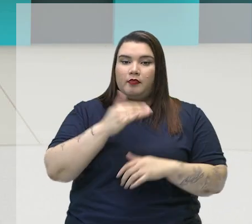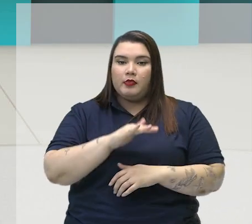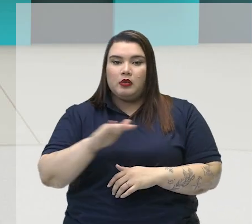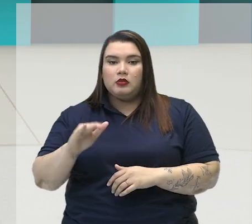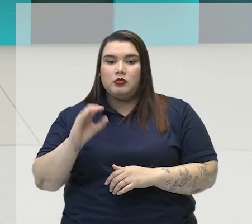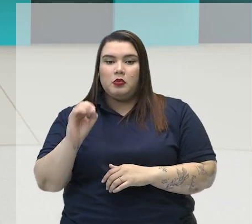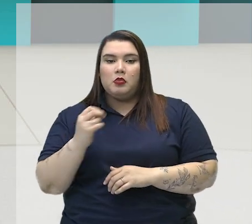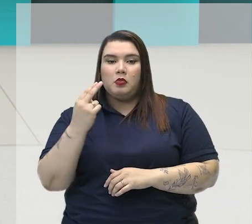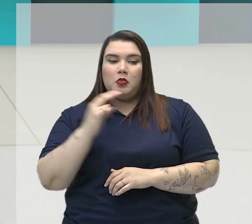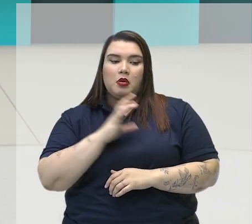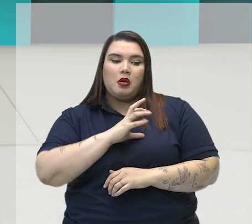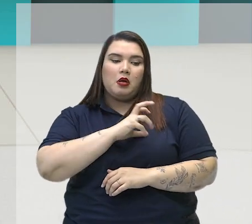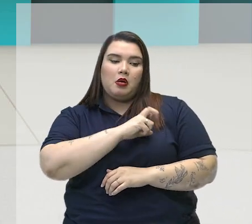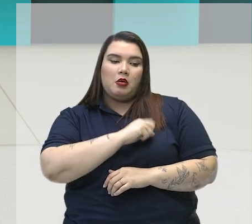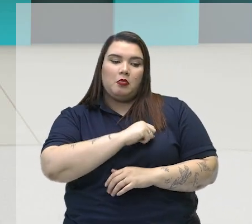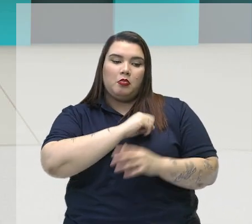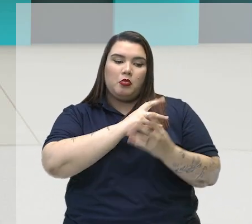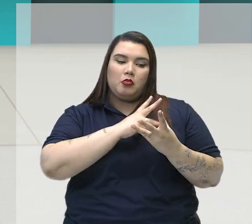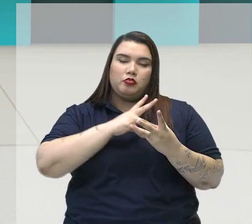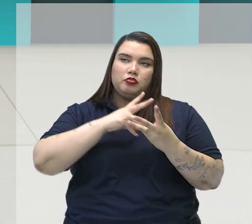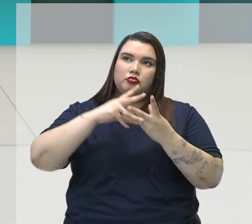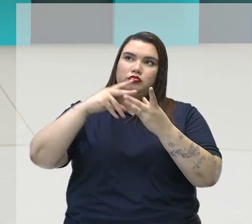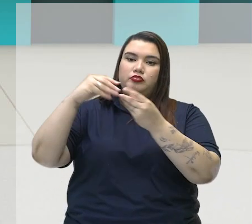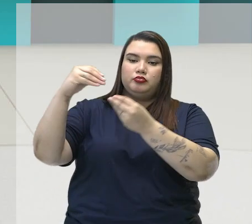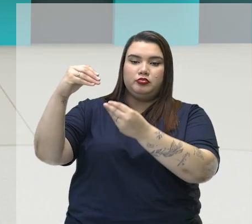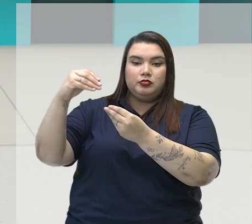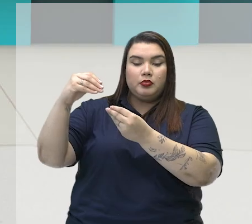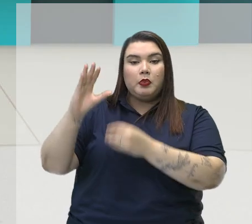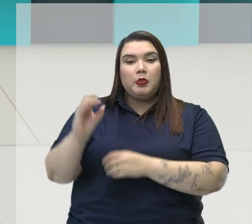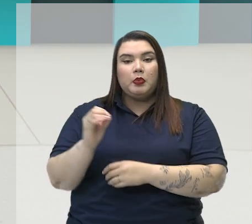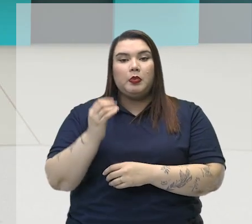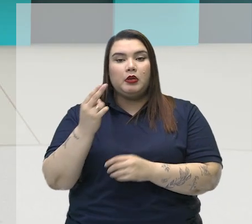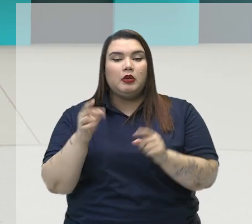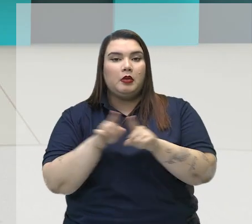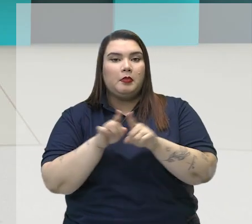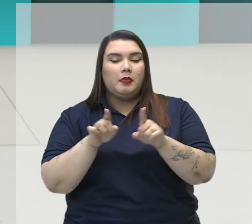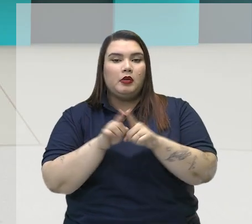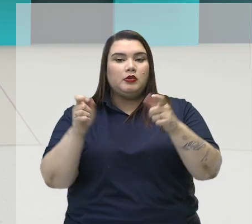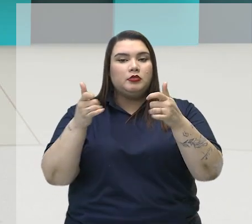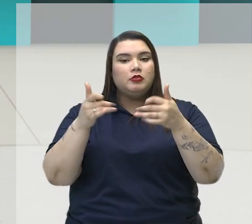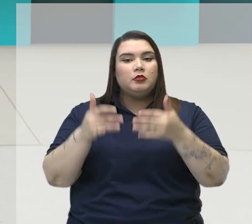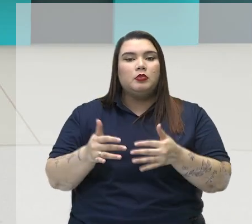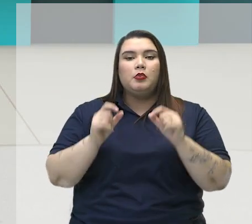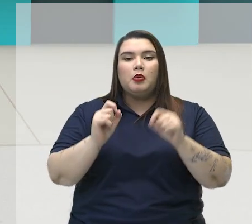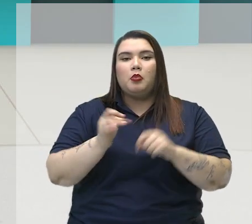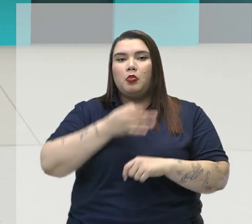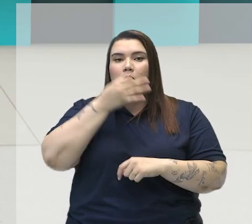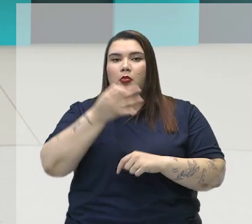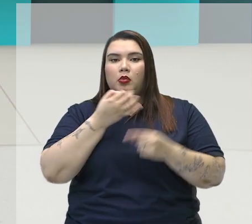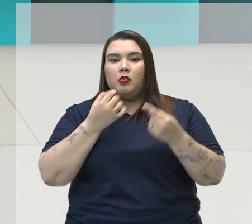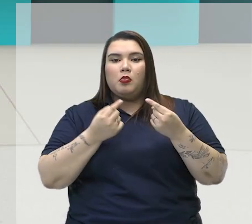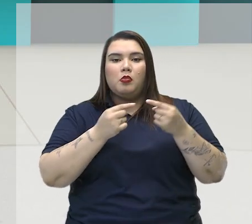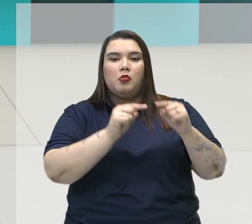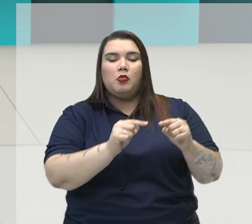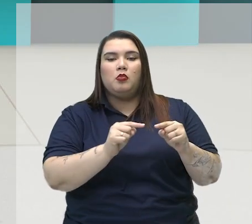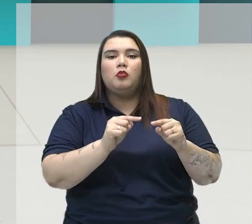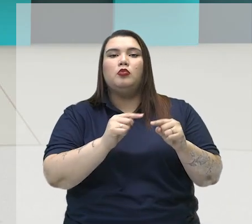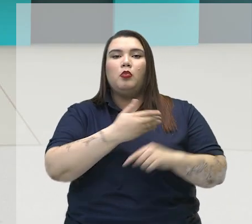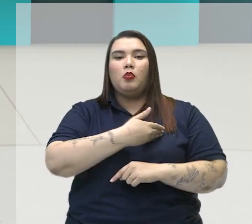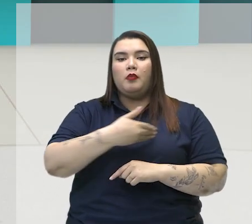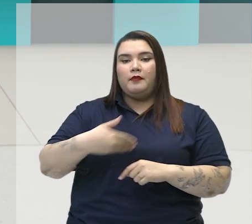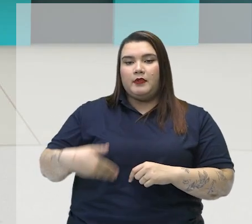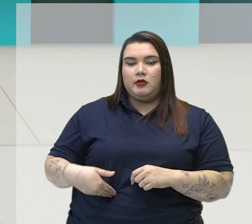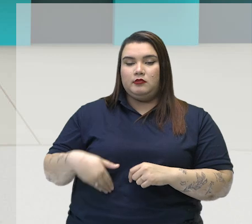infância ou amor que está escapando. Também ele representa crítica ao